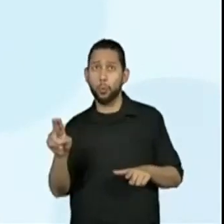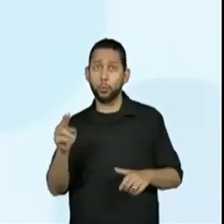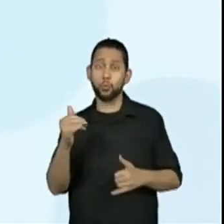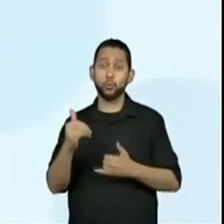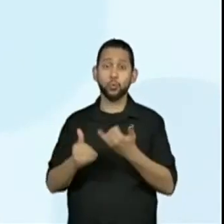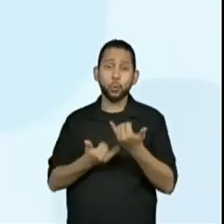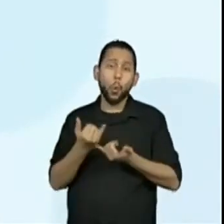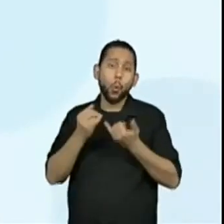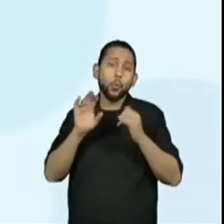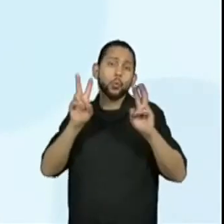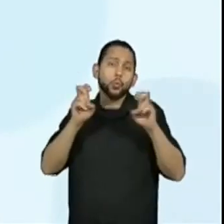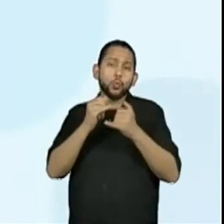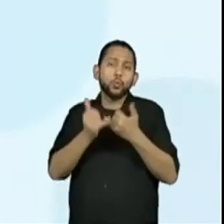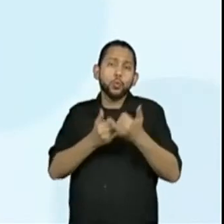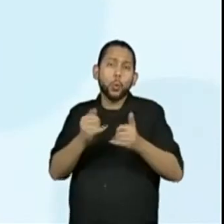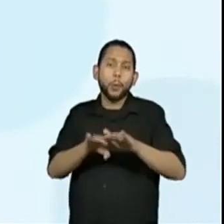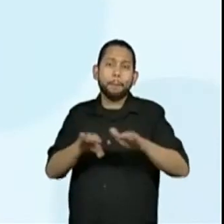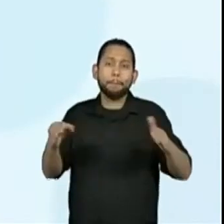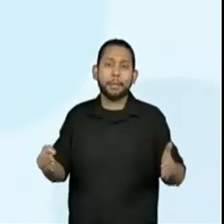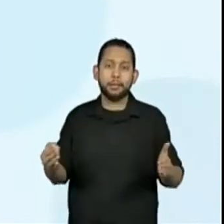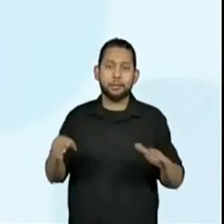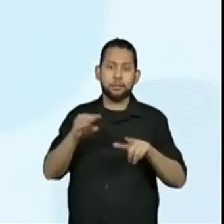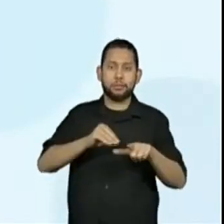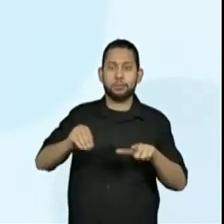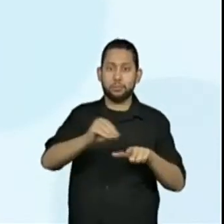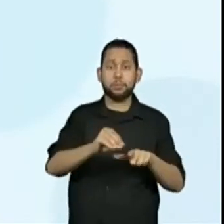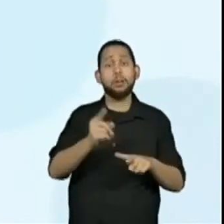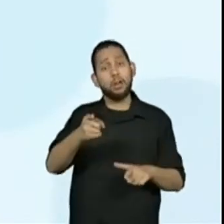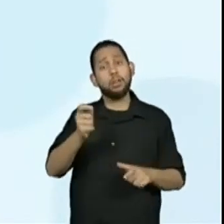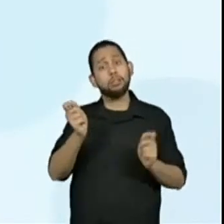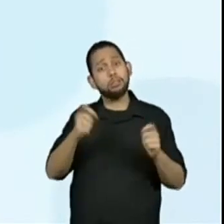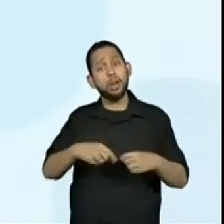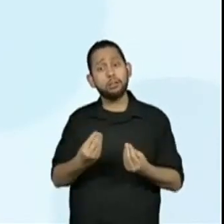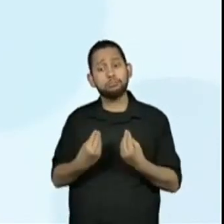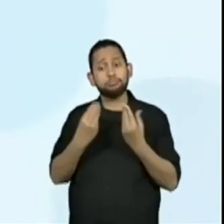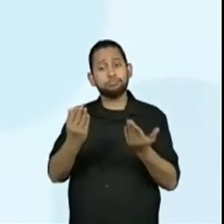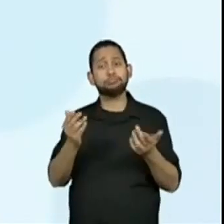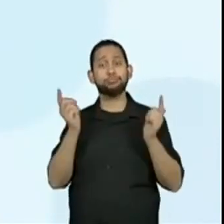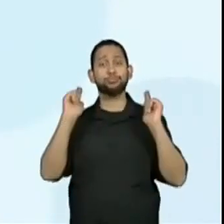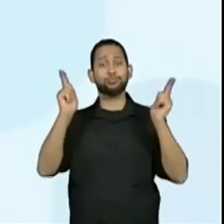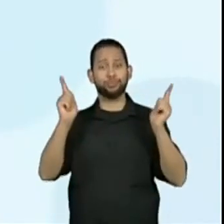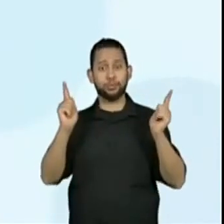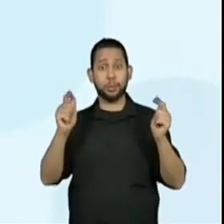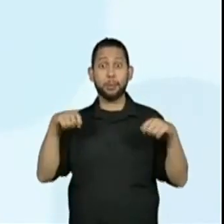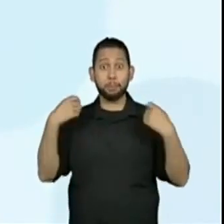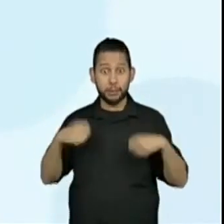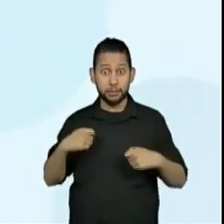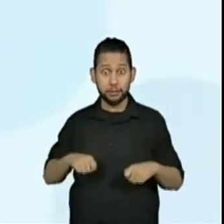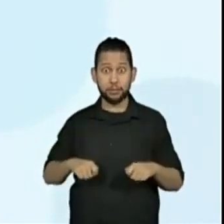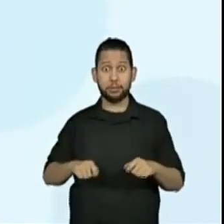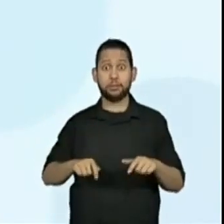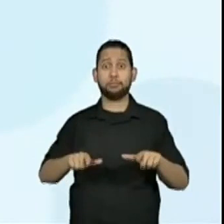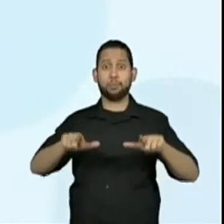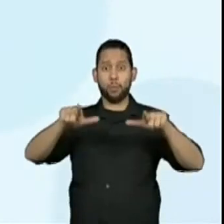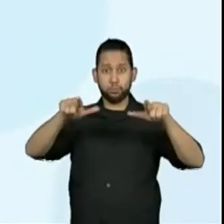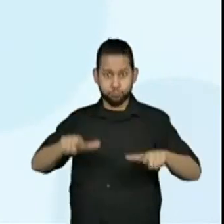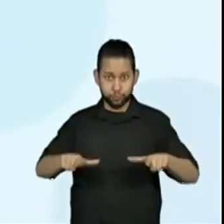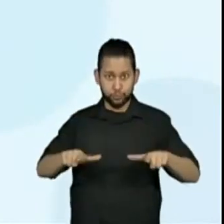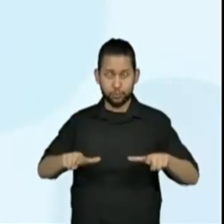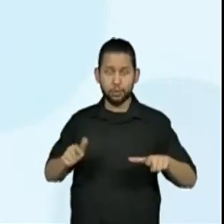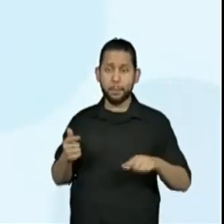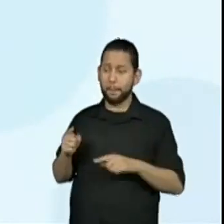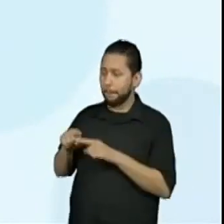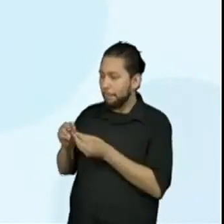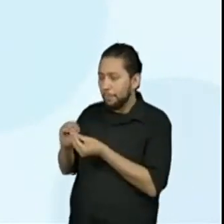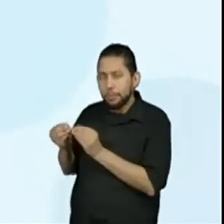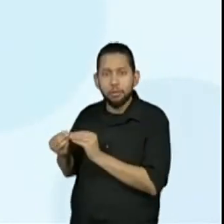de mesa, são uma proposta de entretenimento que utiliza um tabuleiro e alguns complementos,